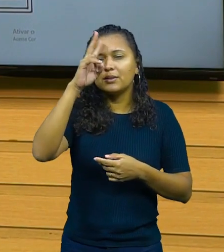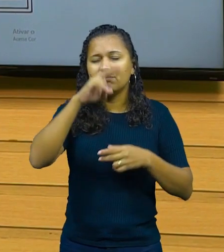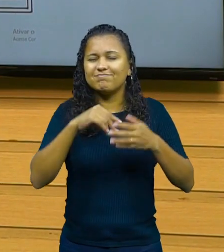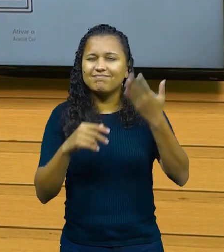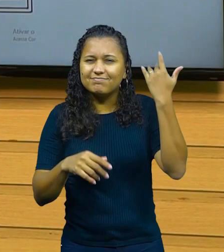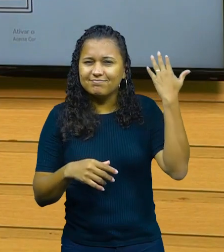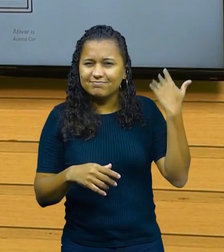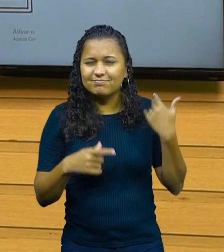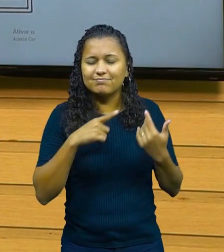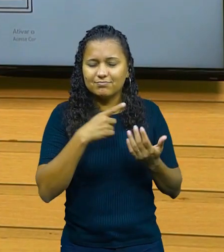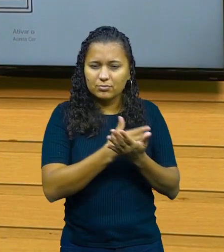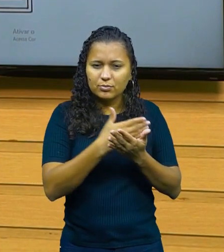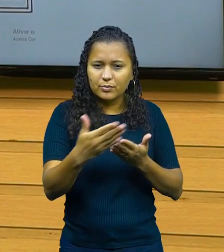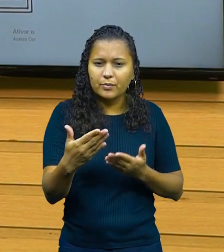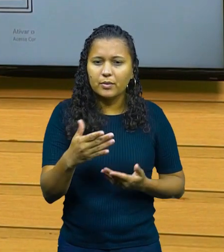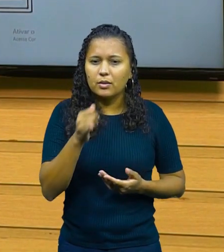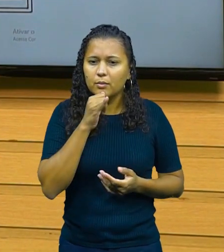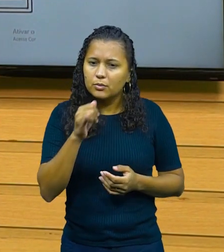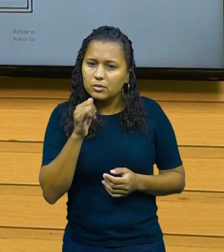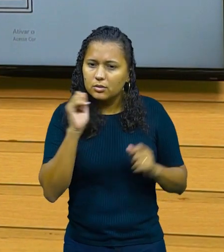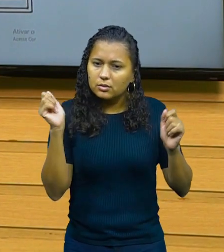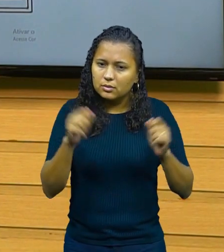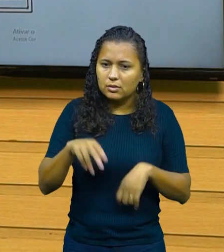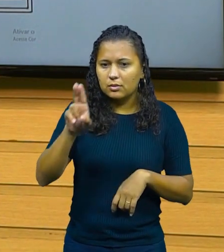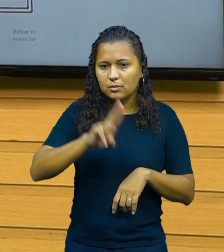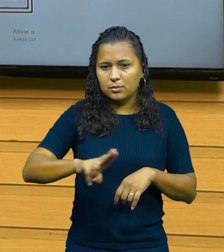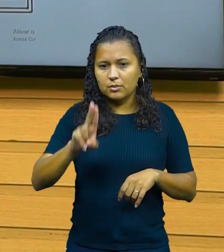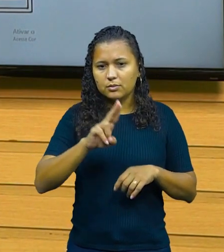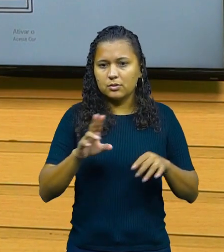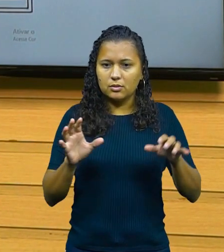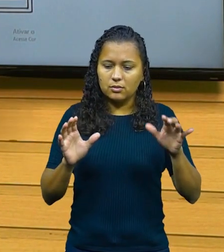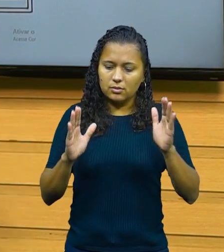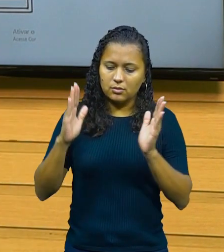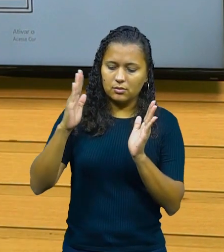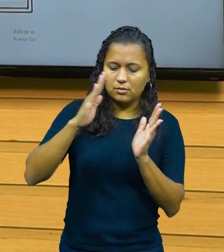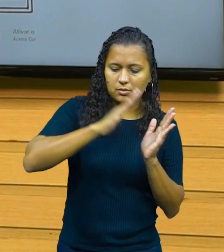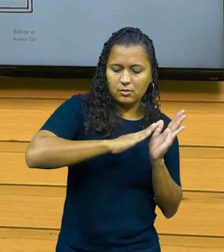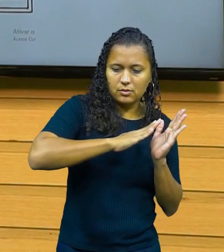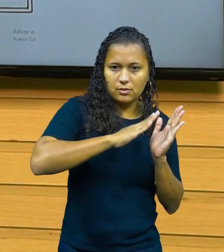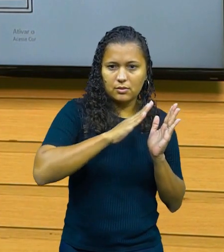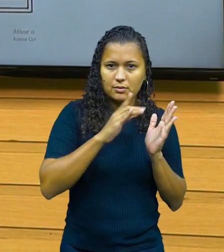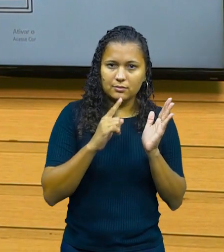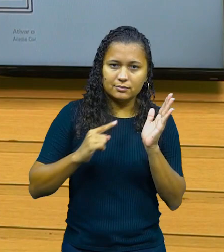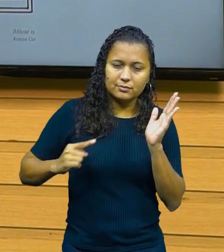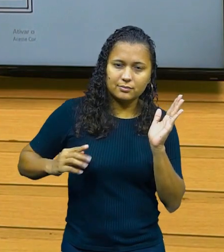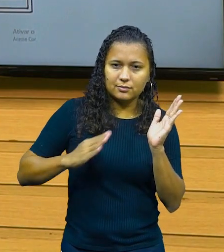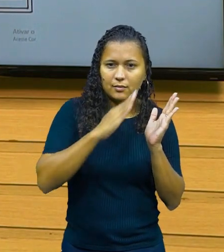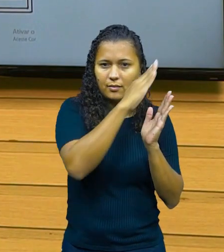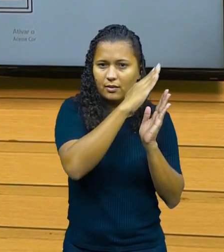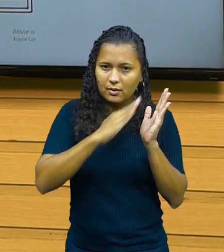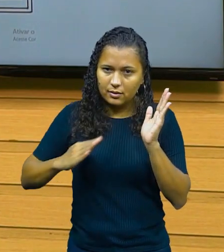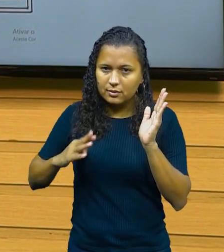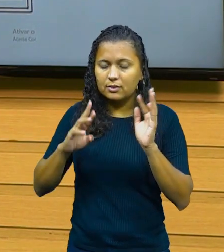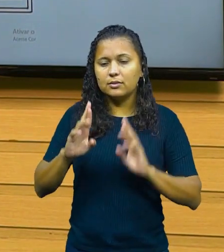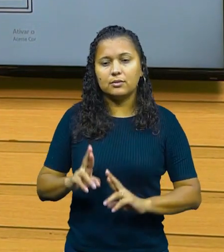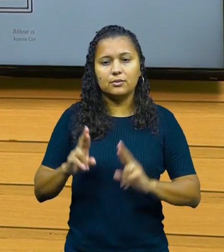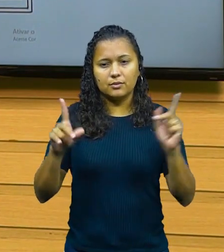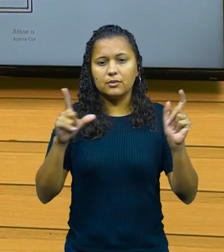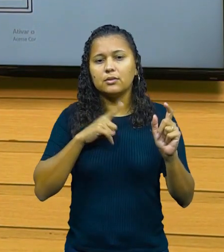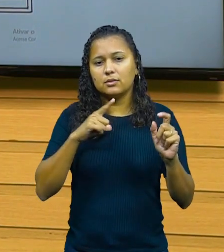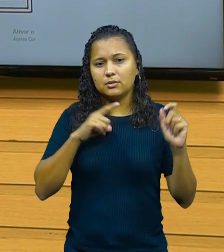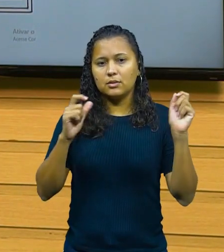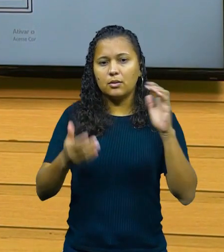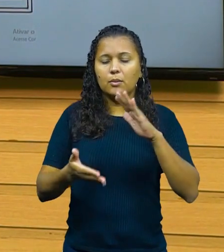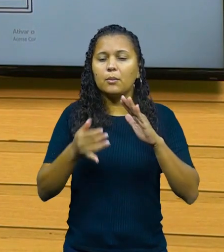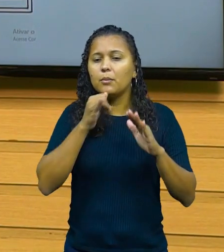tem no início do processo, né? Fazendo com que você utilize esse tubo inclinado e aí você vai ter uma diferenciação,